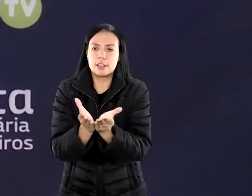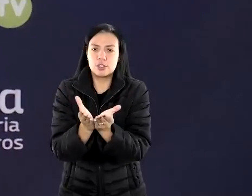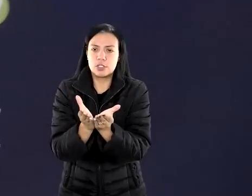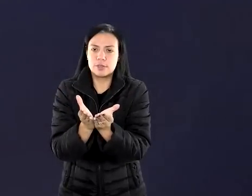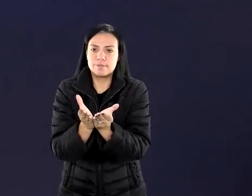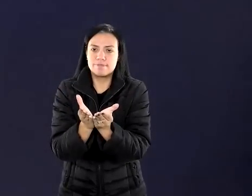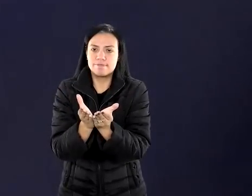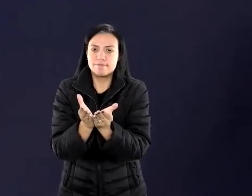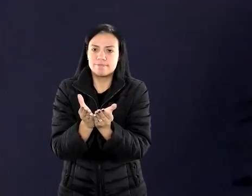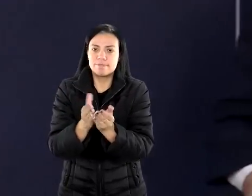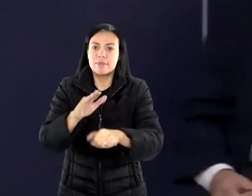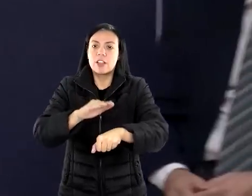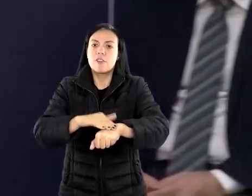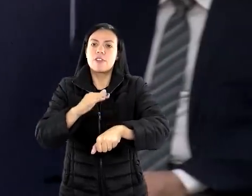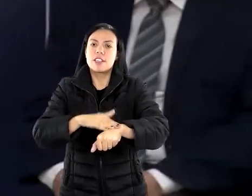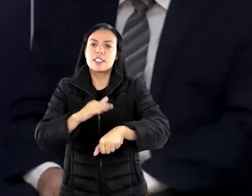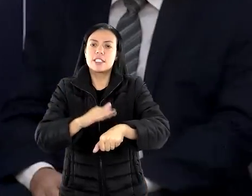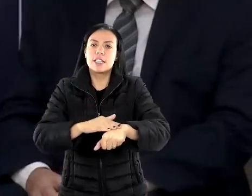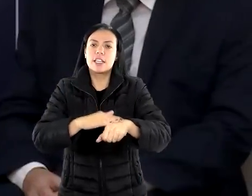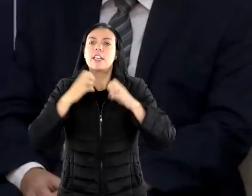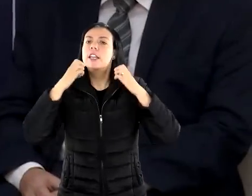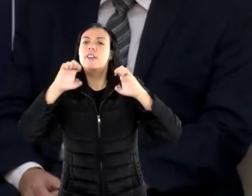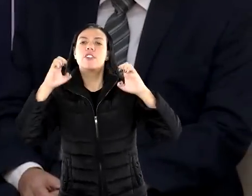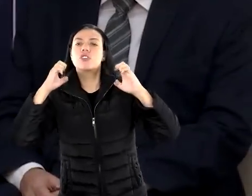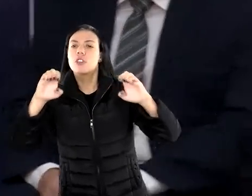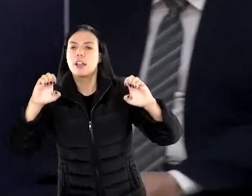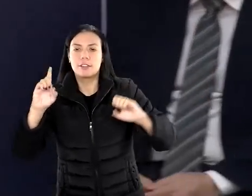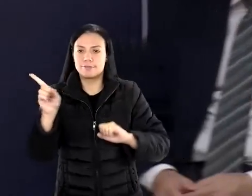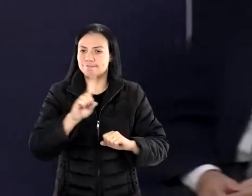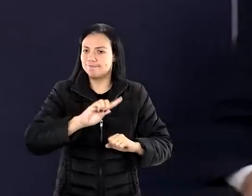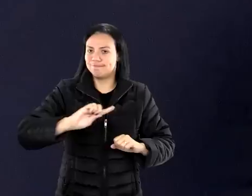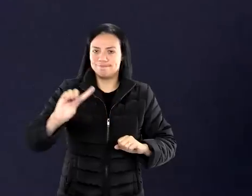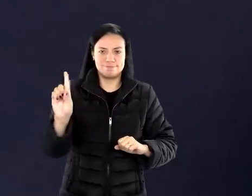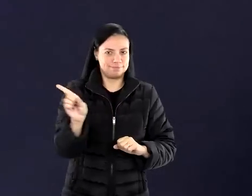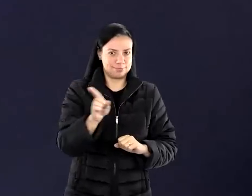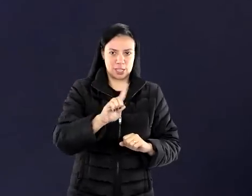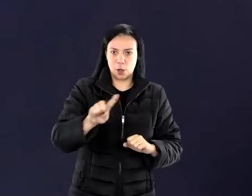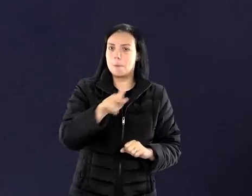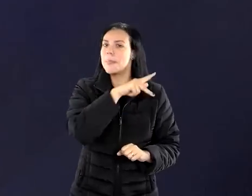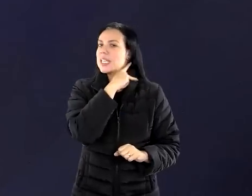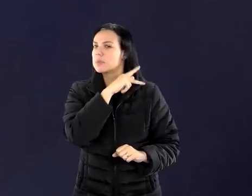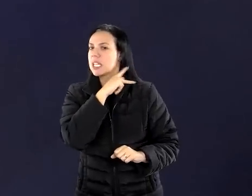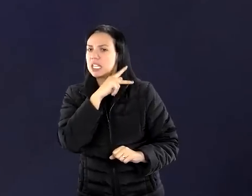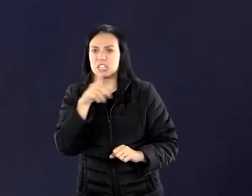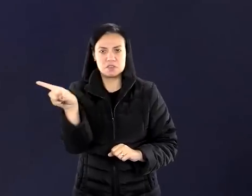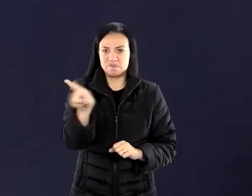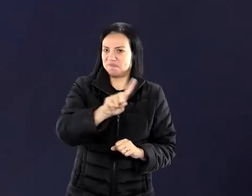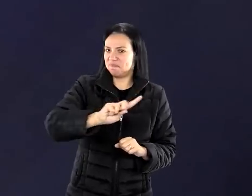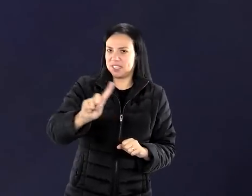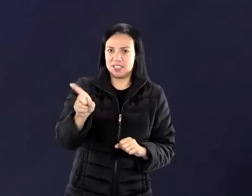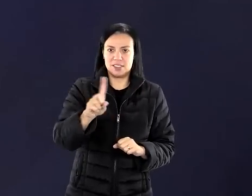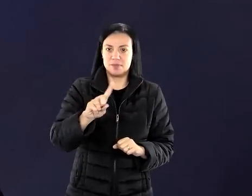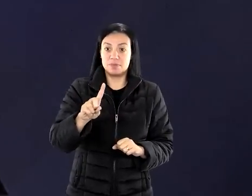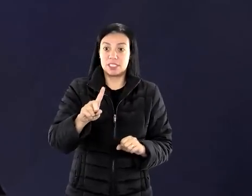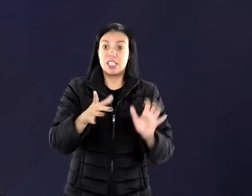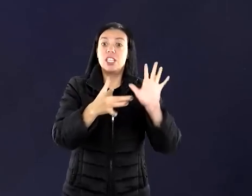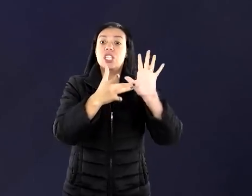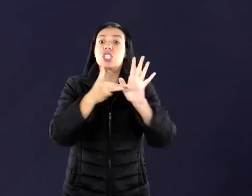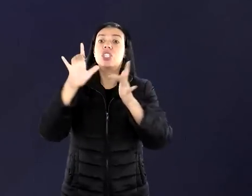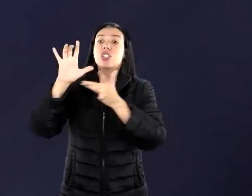Jesus não mandou a gente fazer evangélico. Jesus não mandou a gente fazer presbiteriano ou batista. O